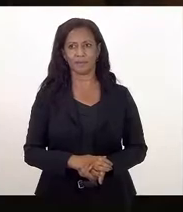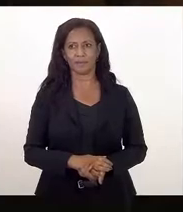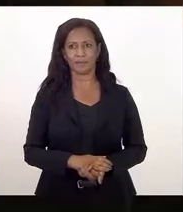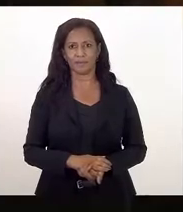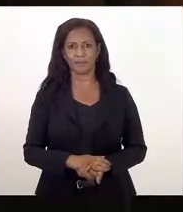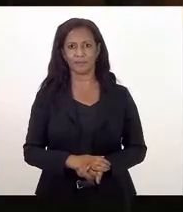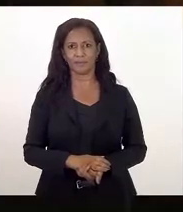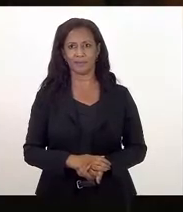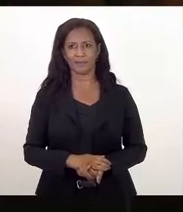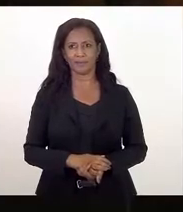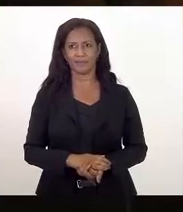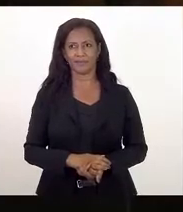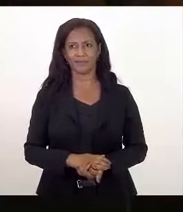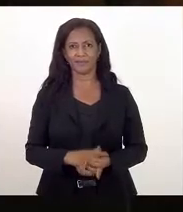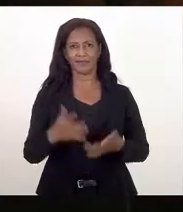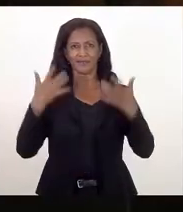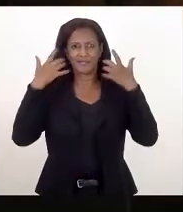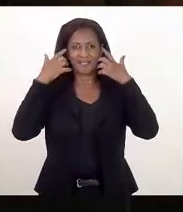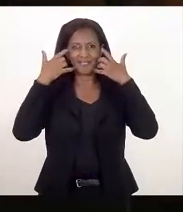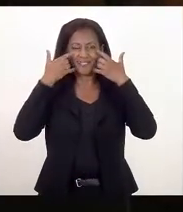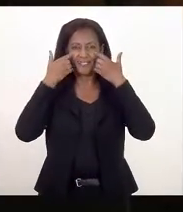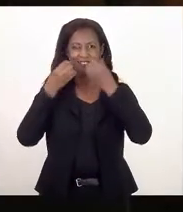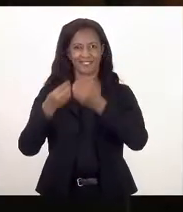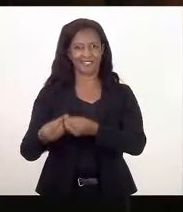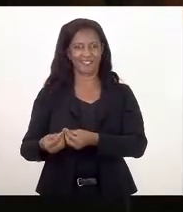Assim eu fico mais à vontade rapidinho.